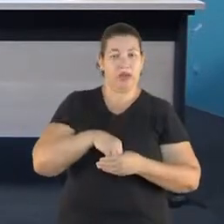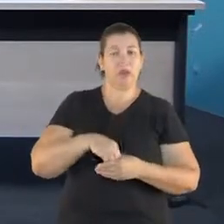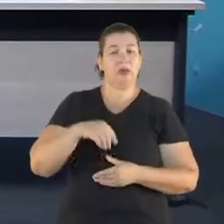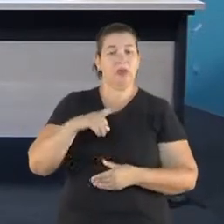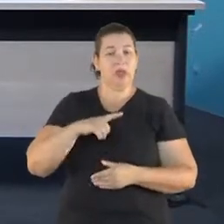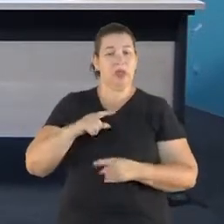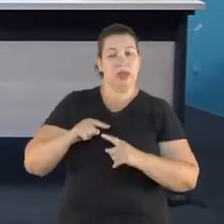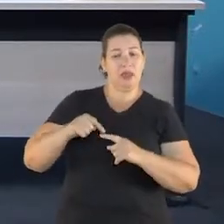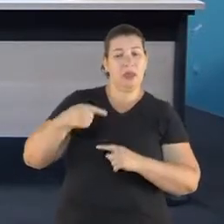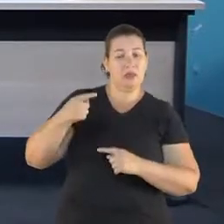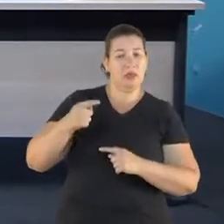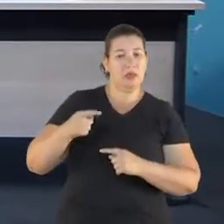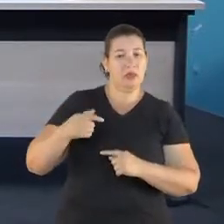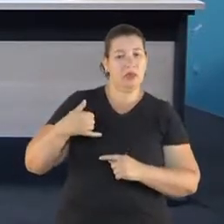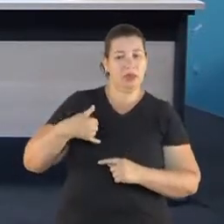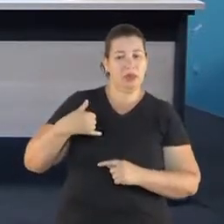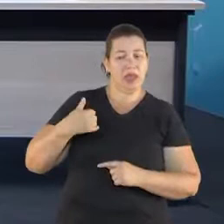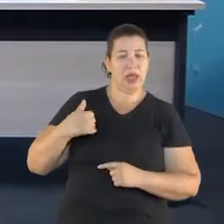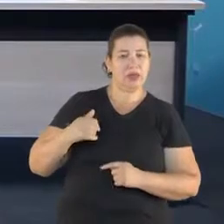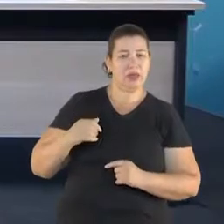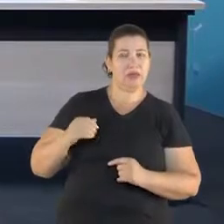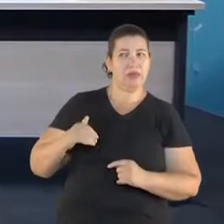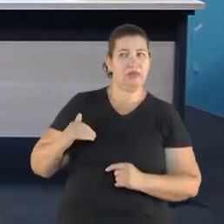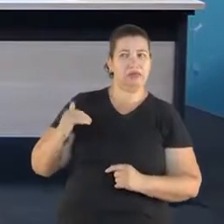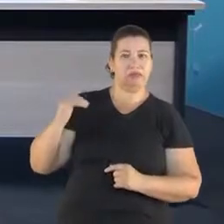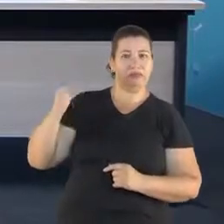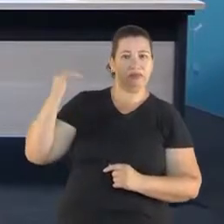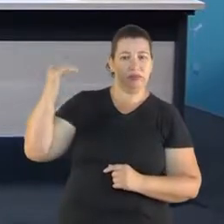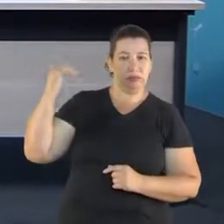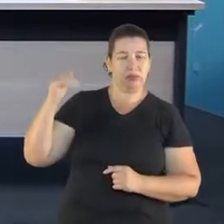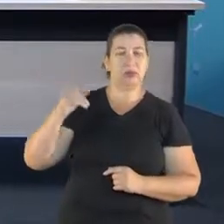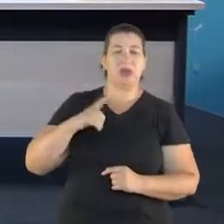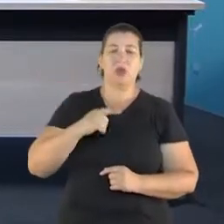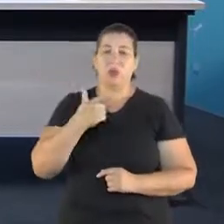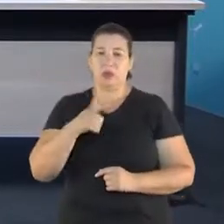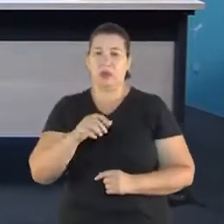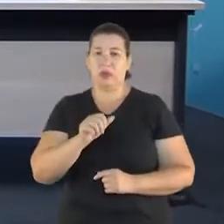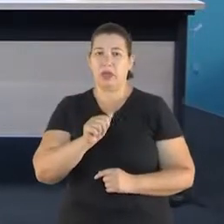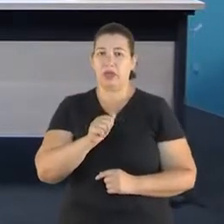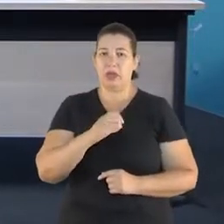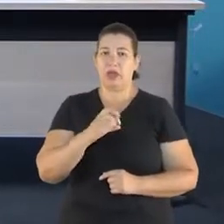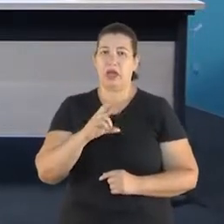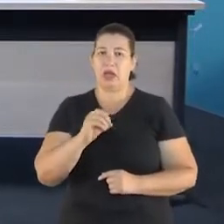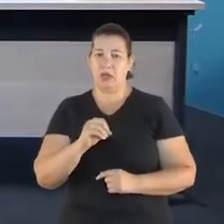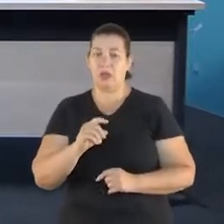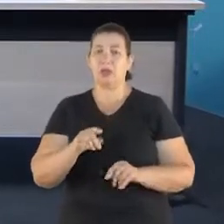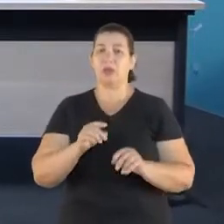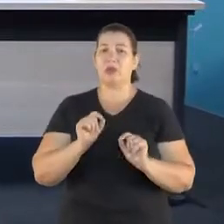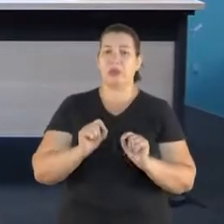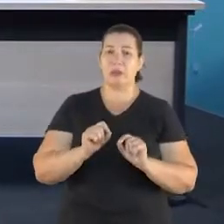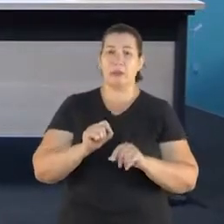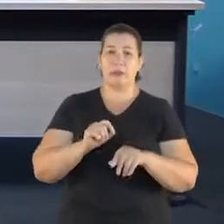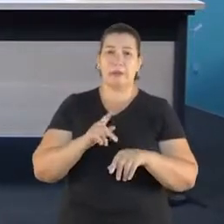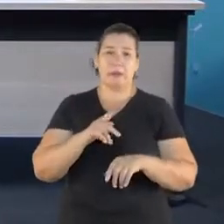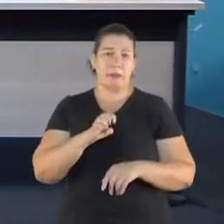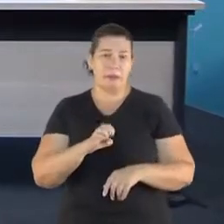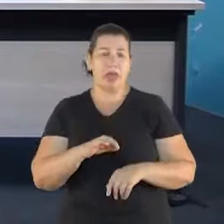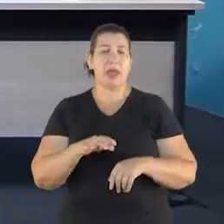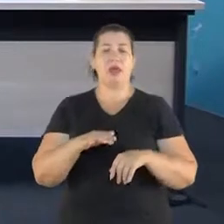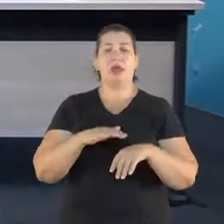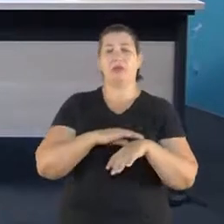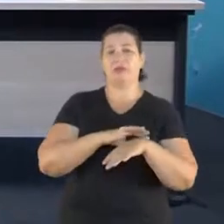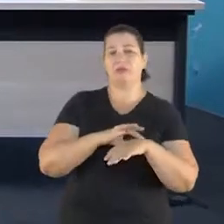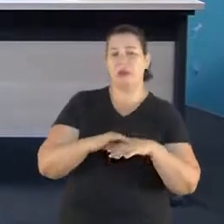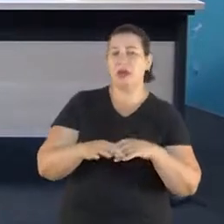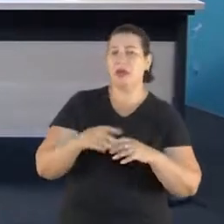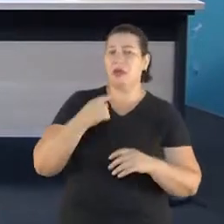ocorra depois da idade adulta, isso vai ter uma condição que é chamada de acromegalia, que é o crescimento exagerado das extremidades, como os pés, as mãos, o nariz e